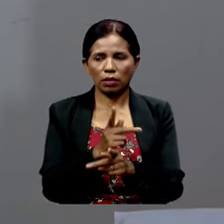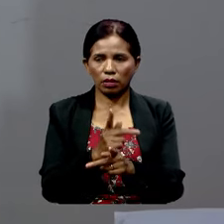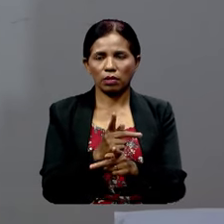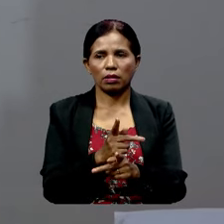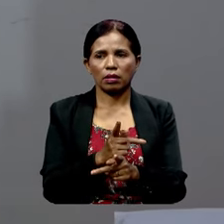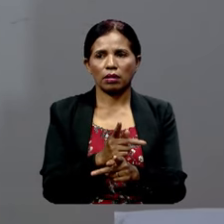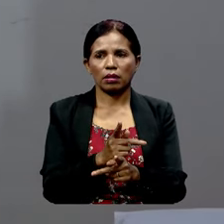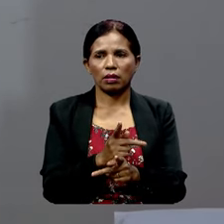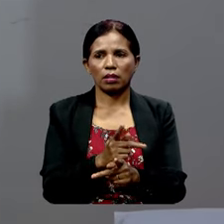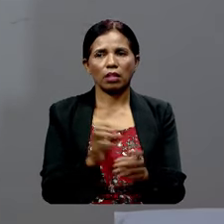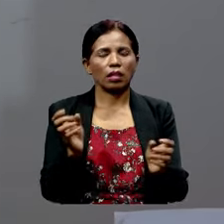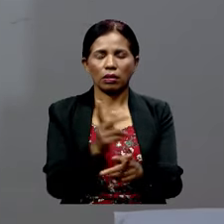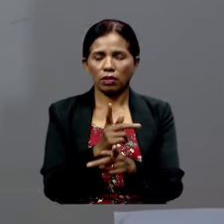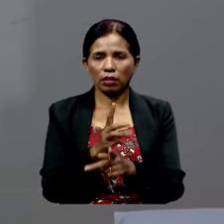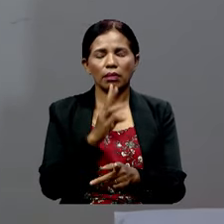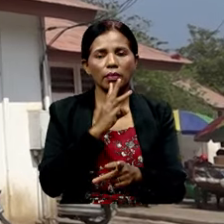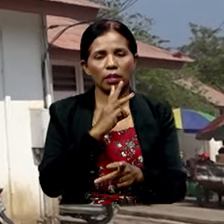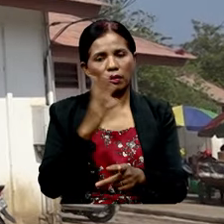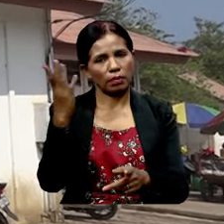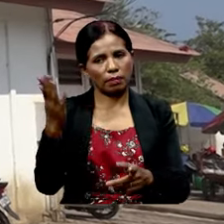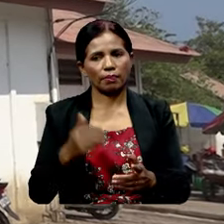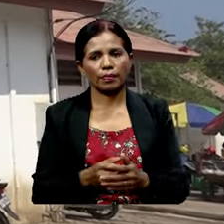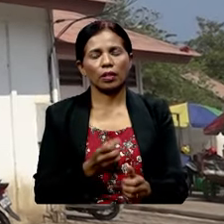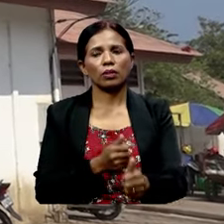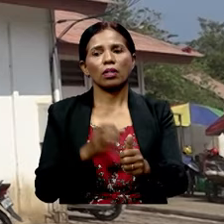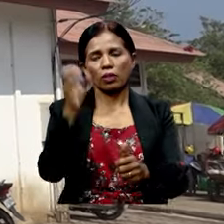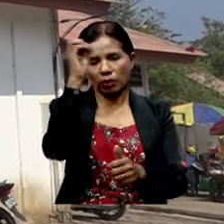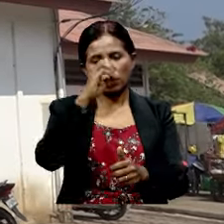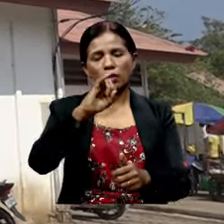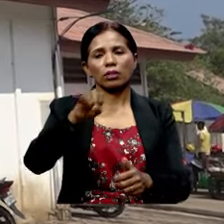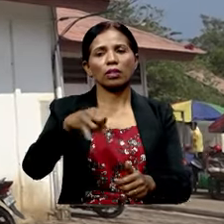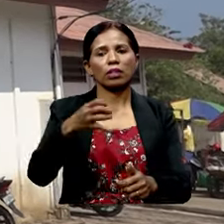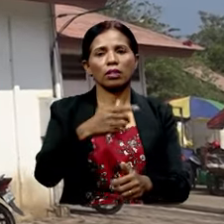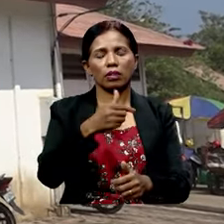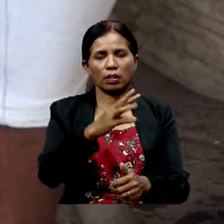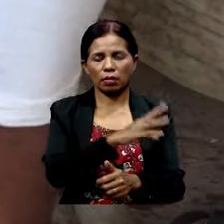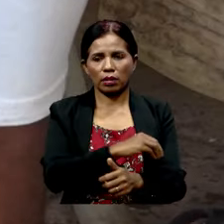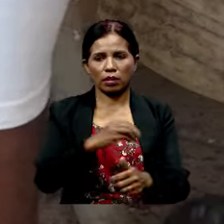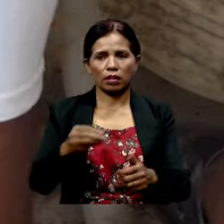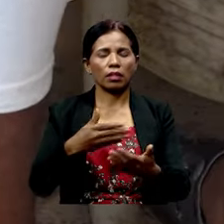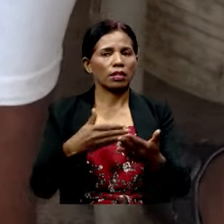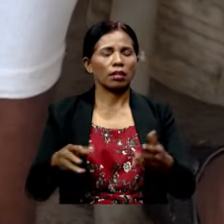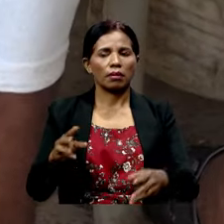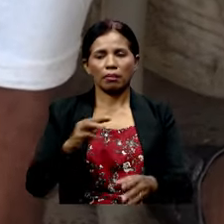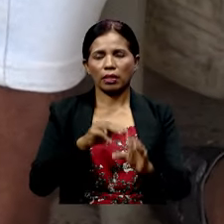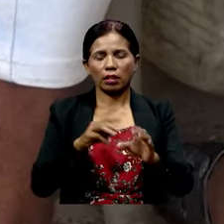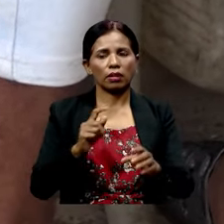lá cuidar be boat ne be e era bane Tur observação jornalista Gemini facilidade pública e mercado Taibesi lá